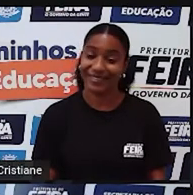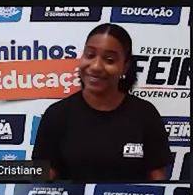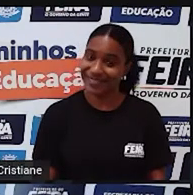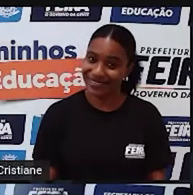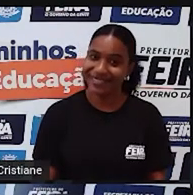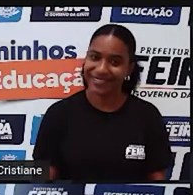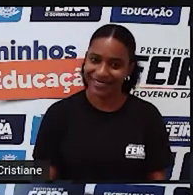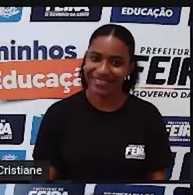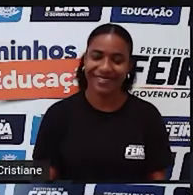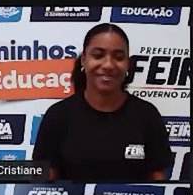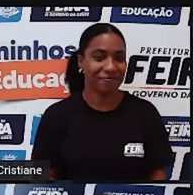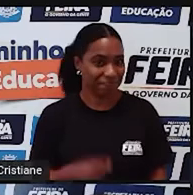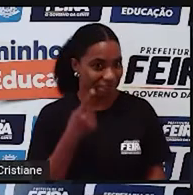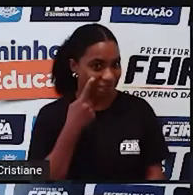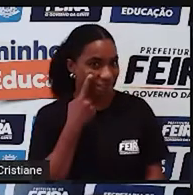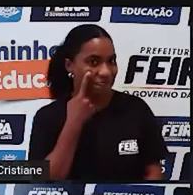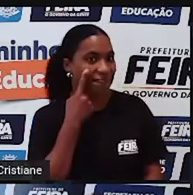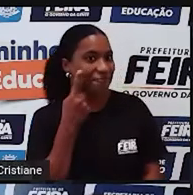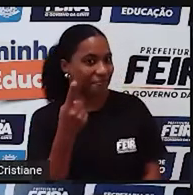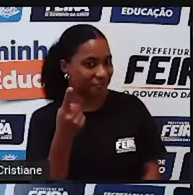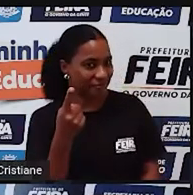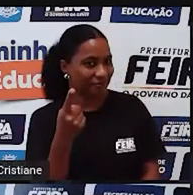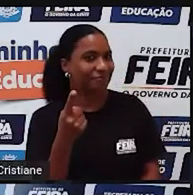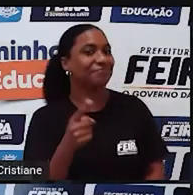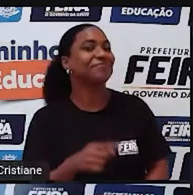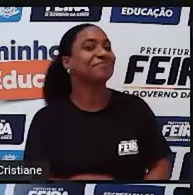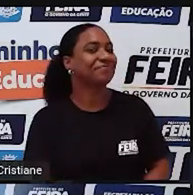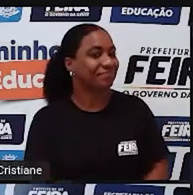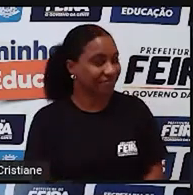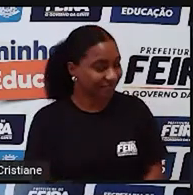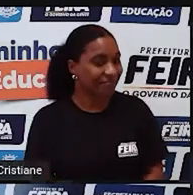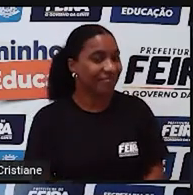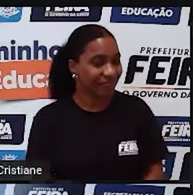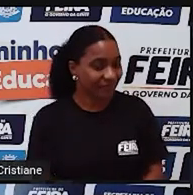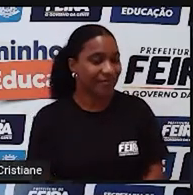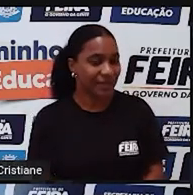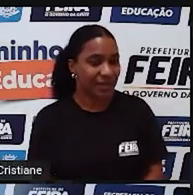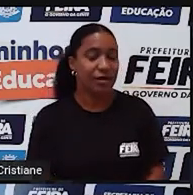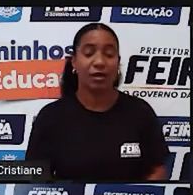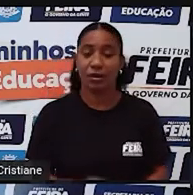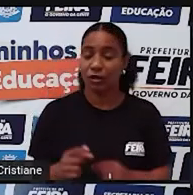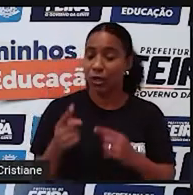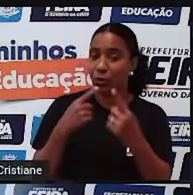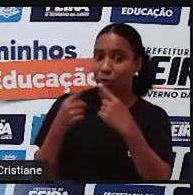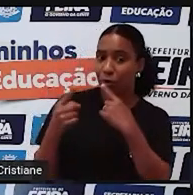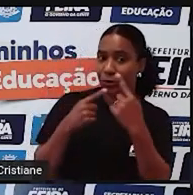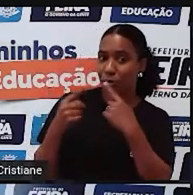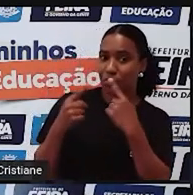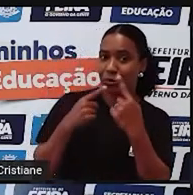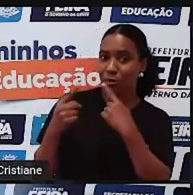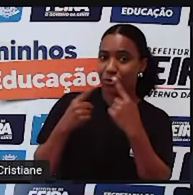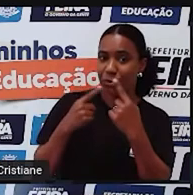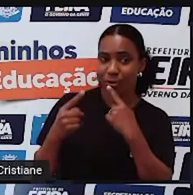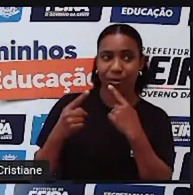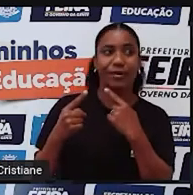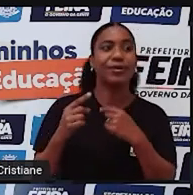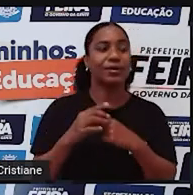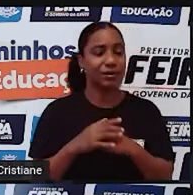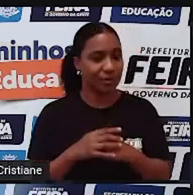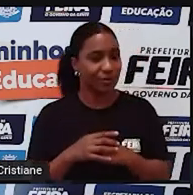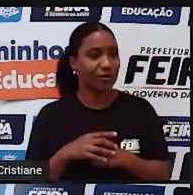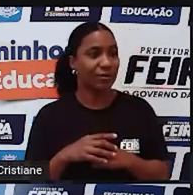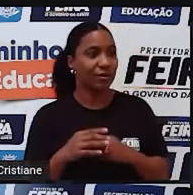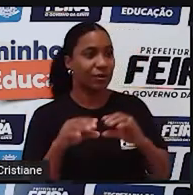Ok, students, prestaram bastante atenção em algumas expressões que nós utilizamos ao iniciar